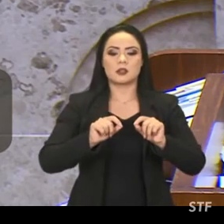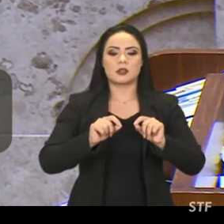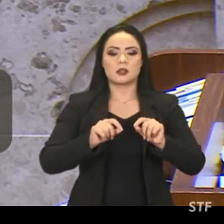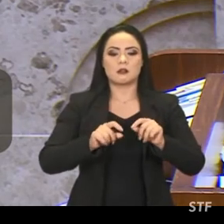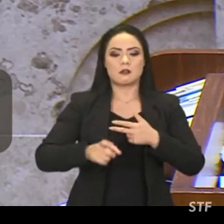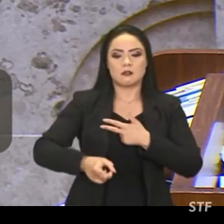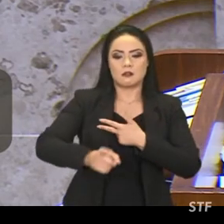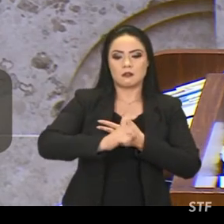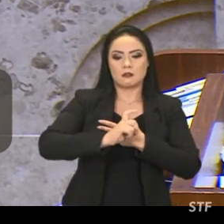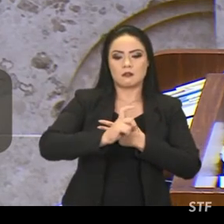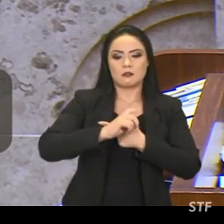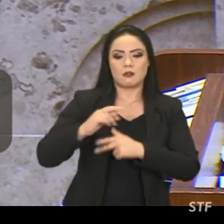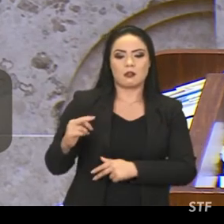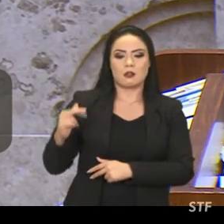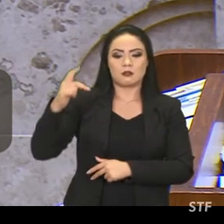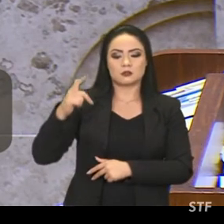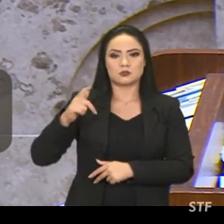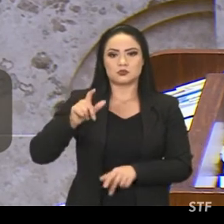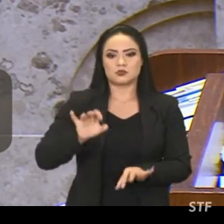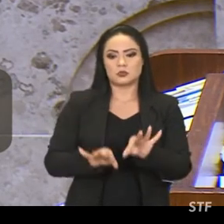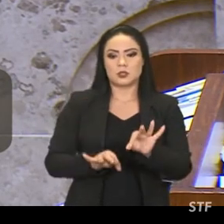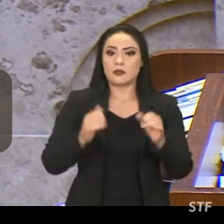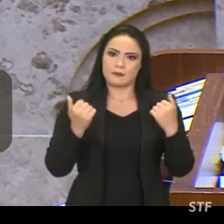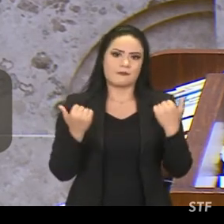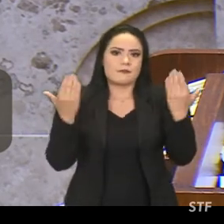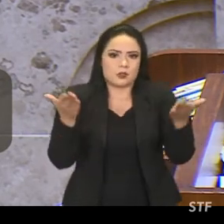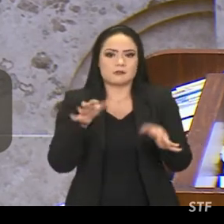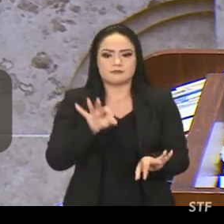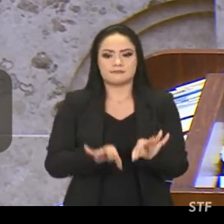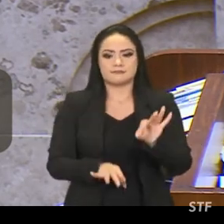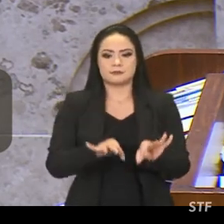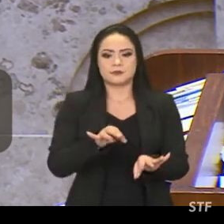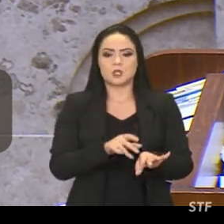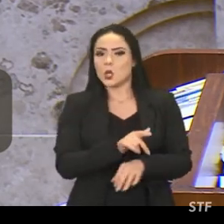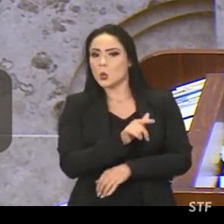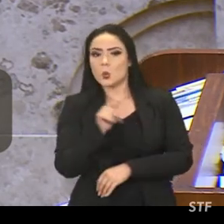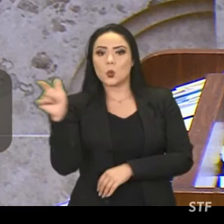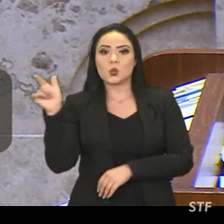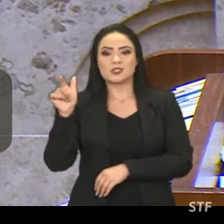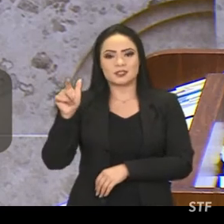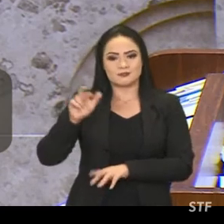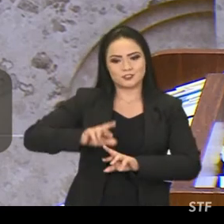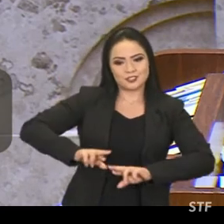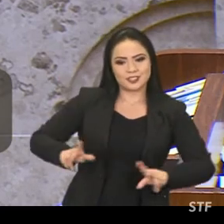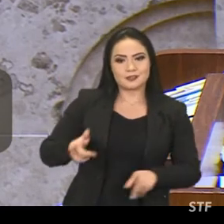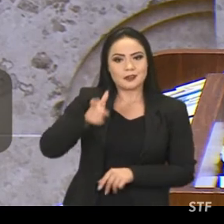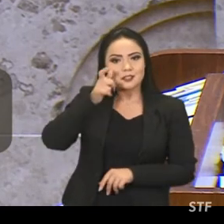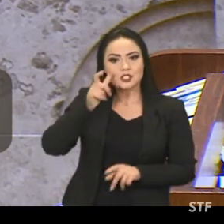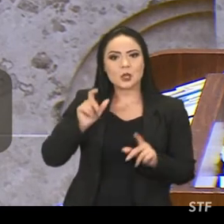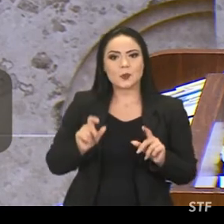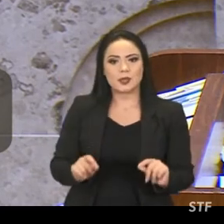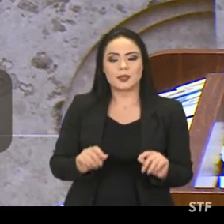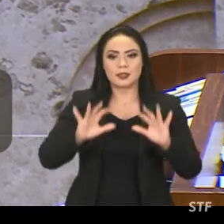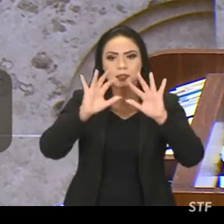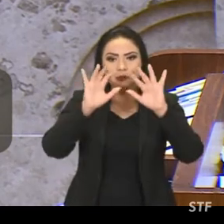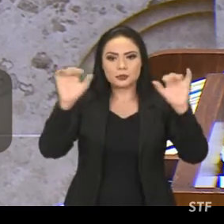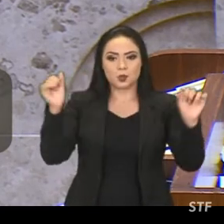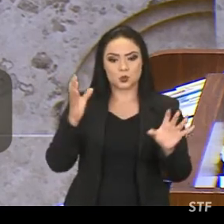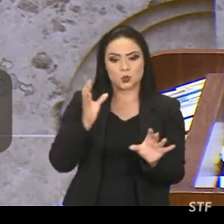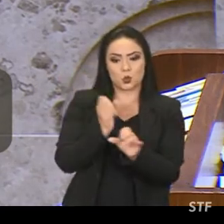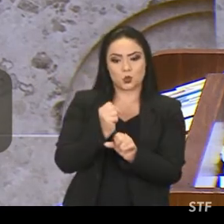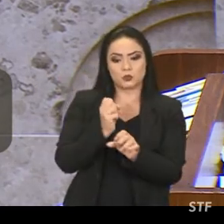executivo extrajudicial. Há uma outra peculiaridade muito interessante, é que os tribunais de contas